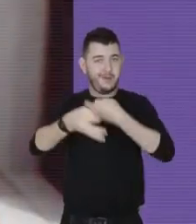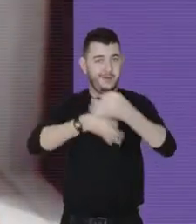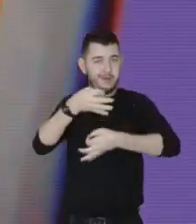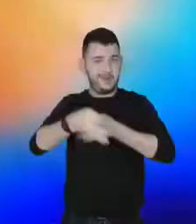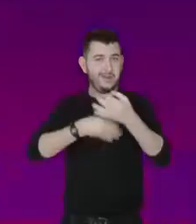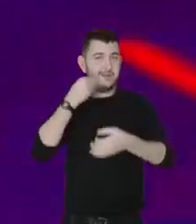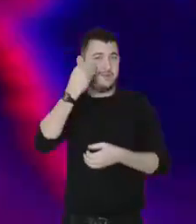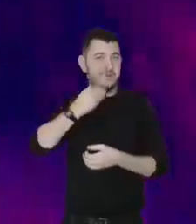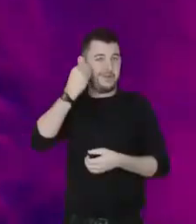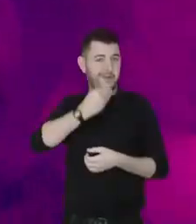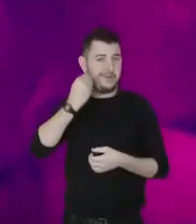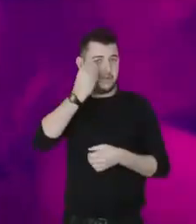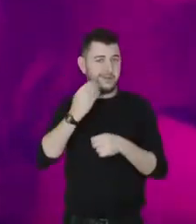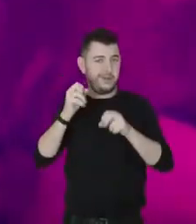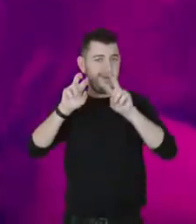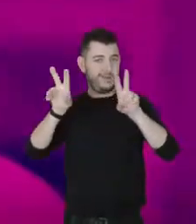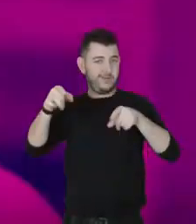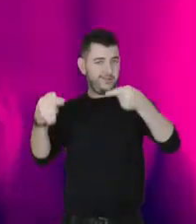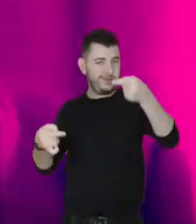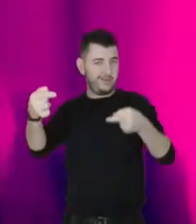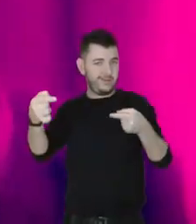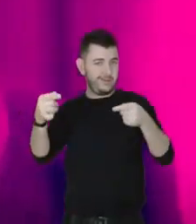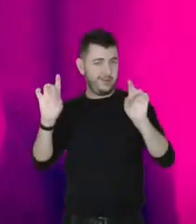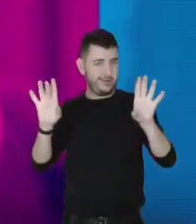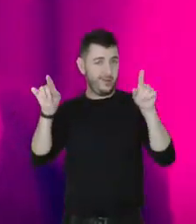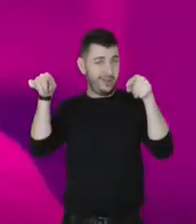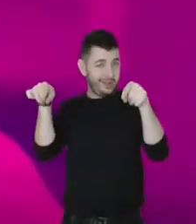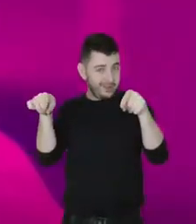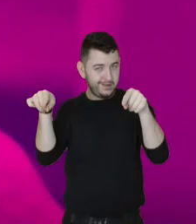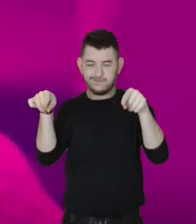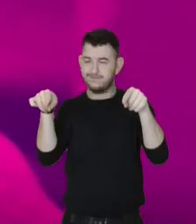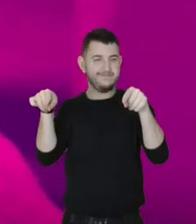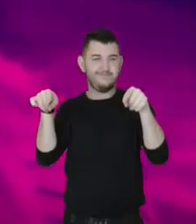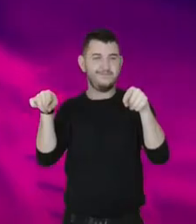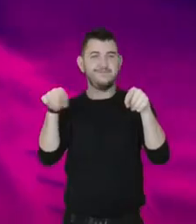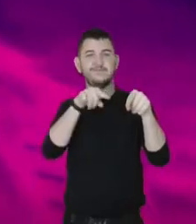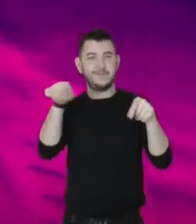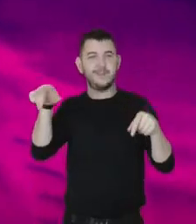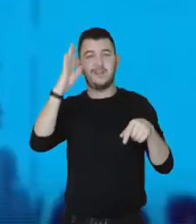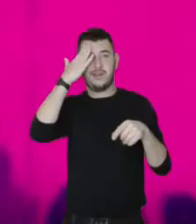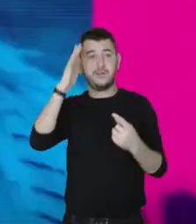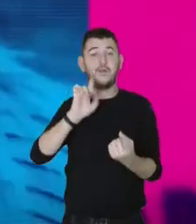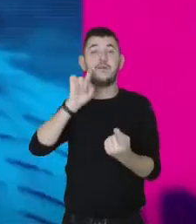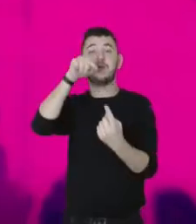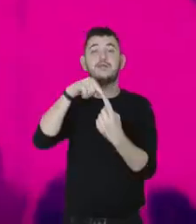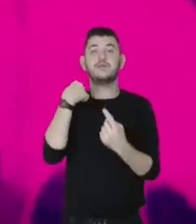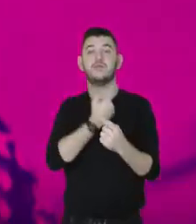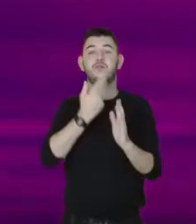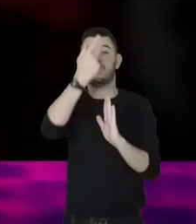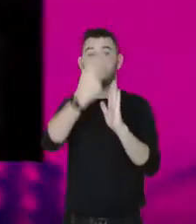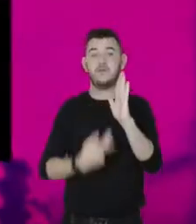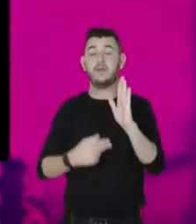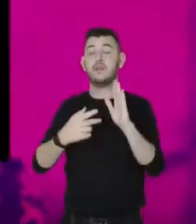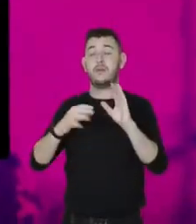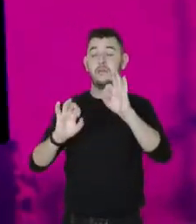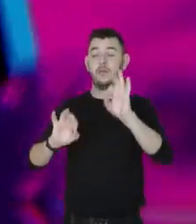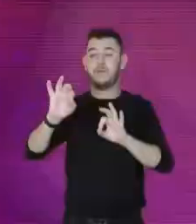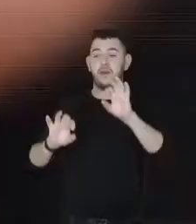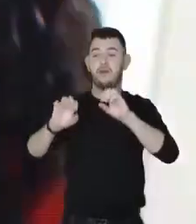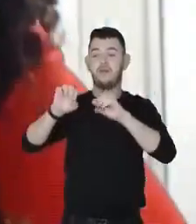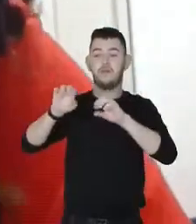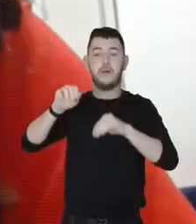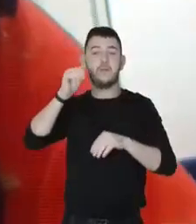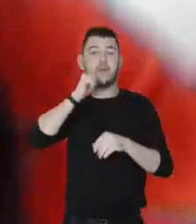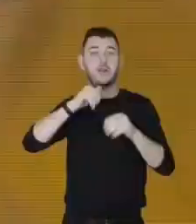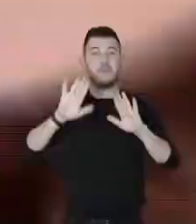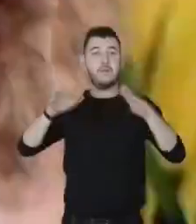Mas não é só isso. Como você já sabe, o objetivo do nosso programa é preparar e formar mulheres para a disputa